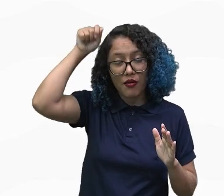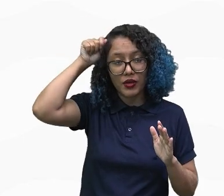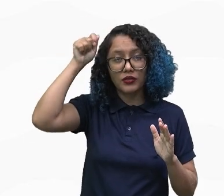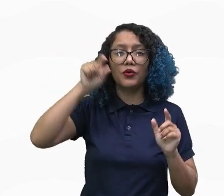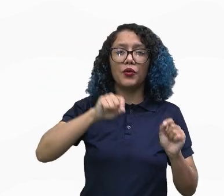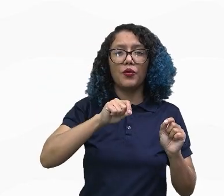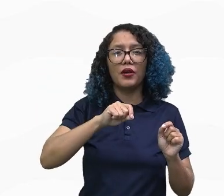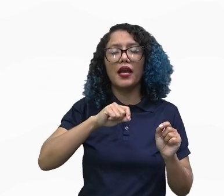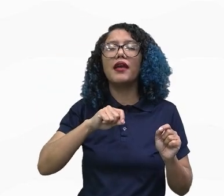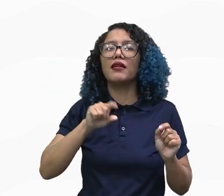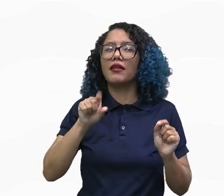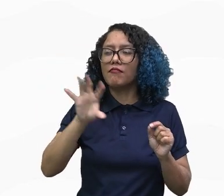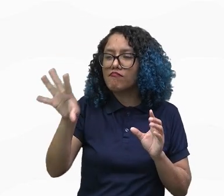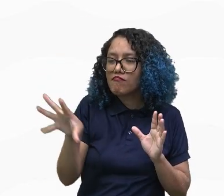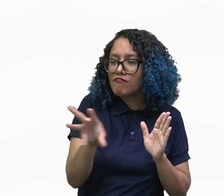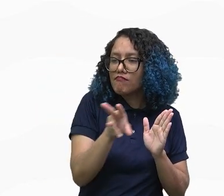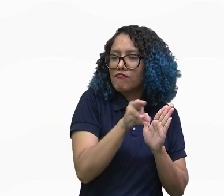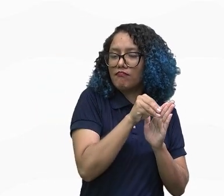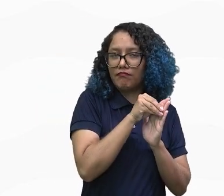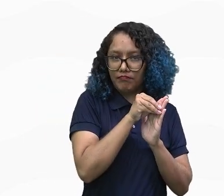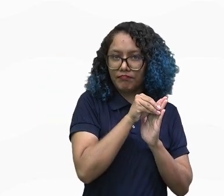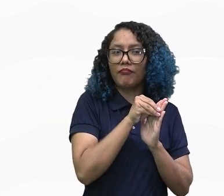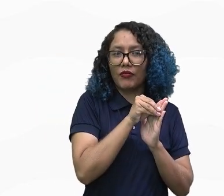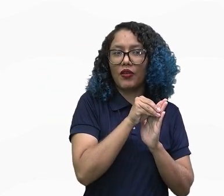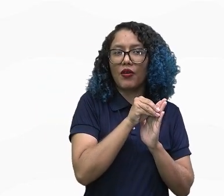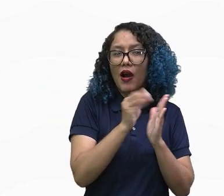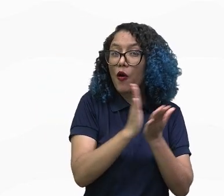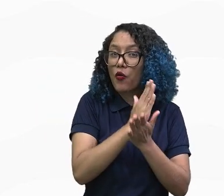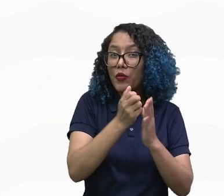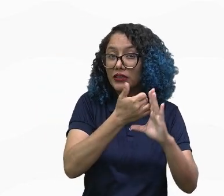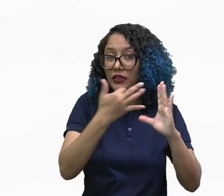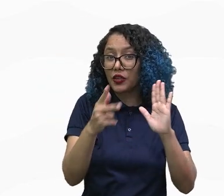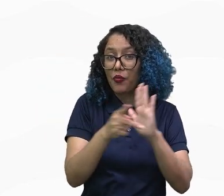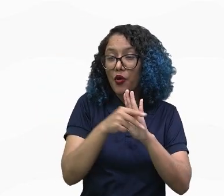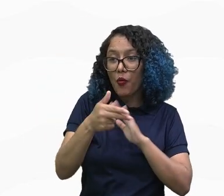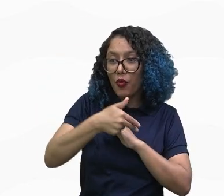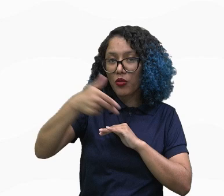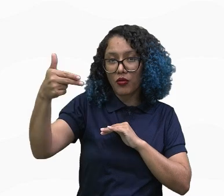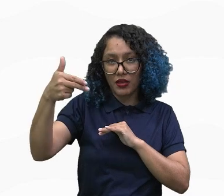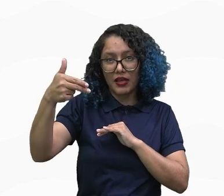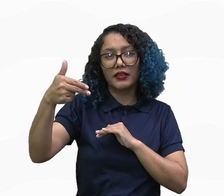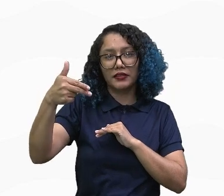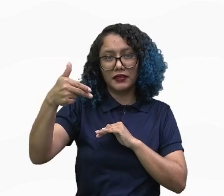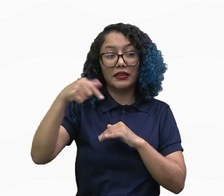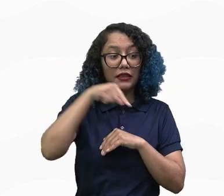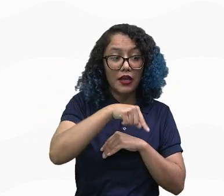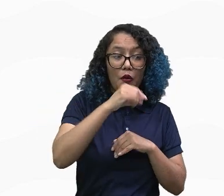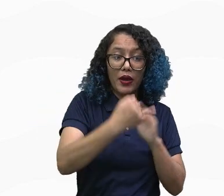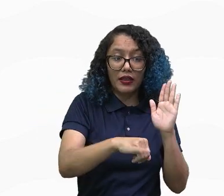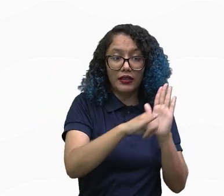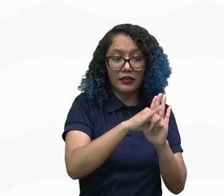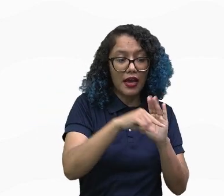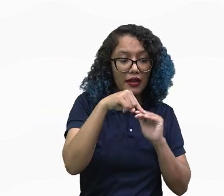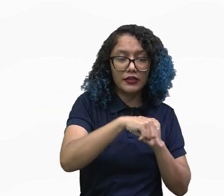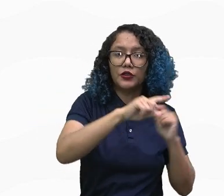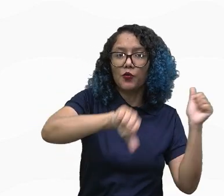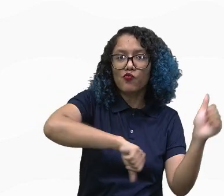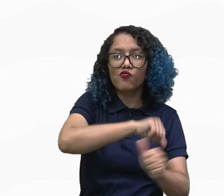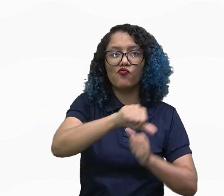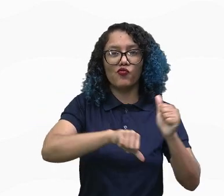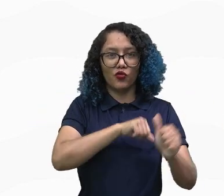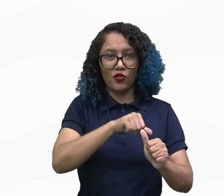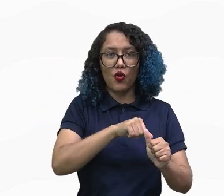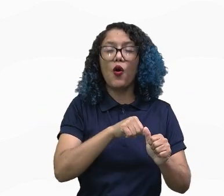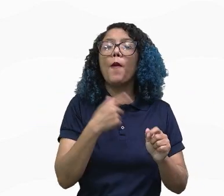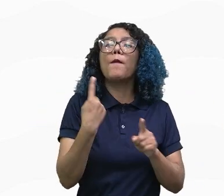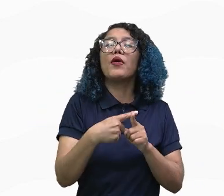traços da cultura nordestina, né? Então, nós modificamos. Então, a identidade, elas se modificam, né? Porque as pessoas se movem no